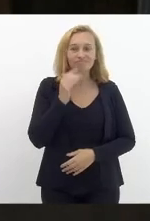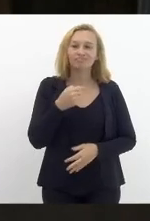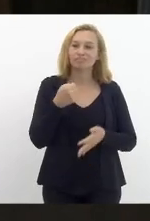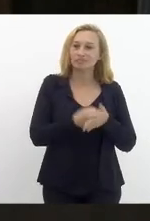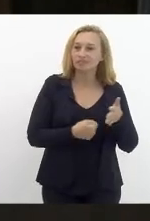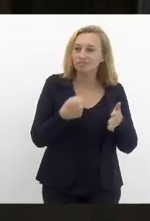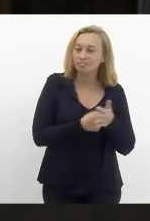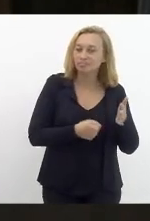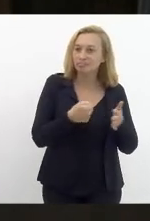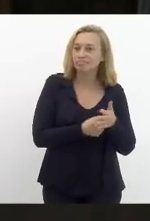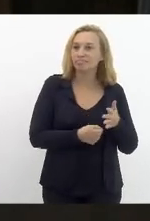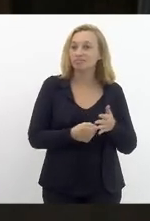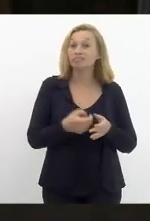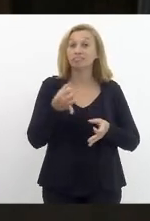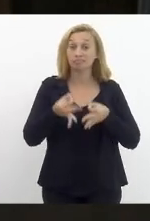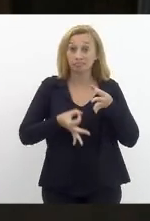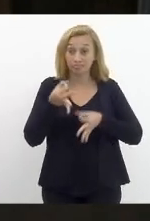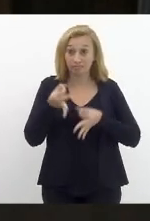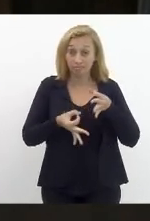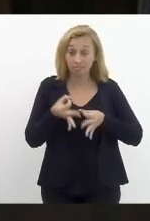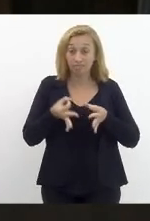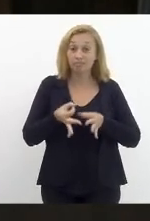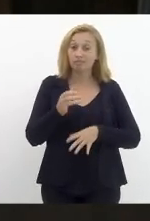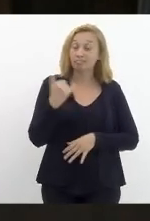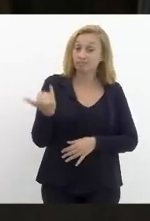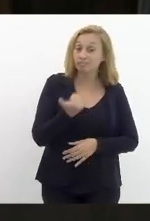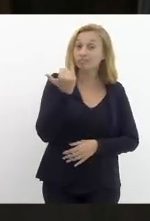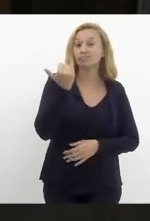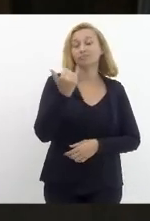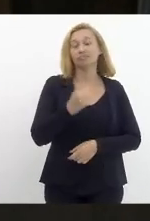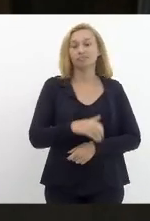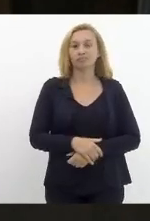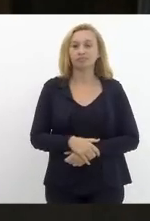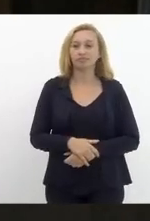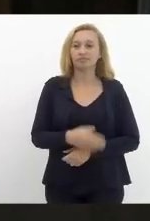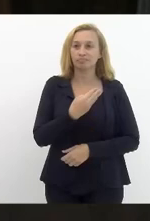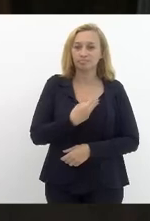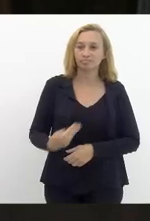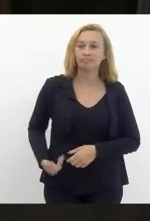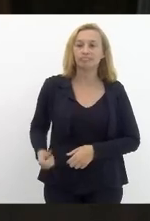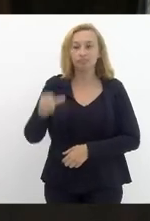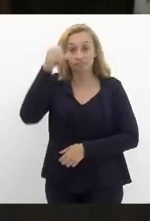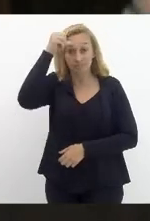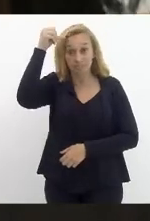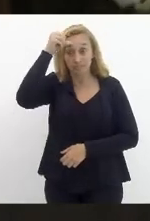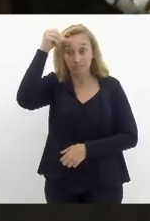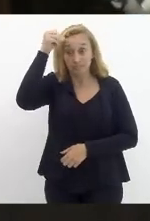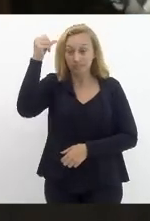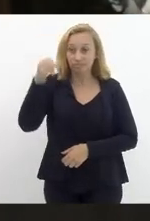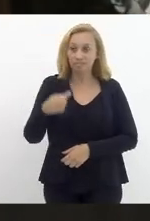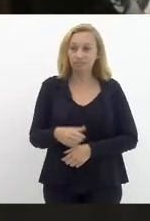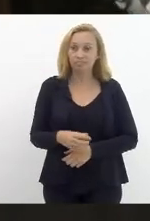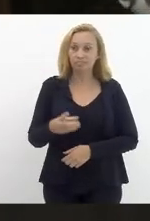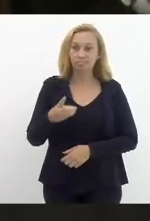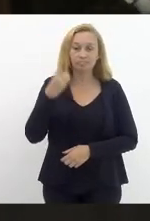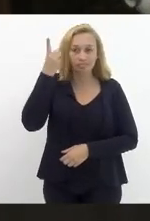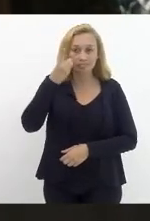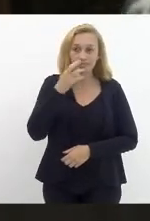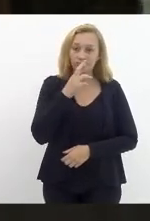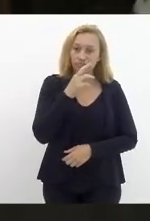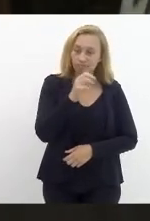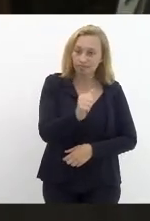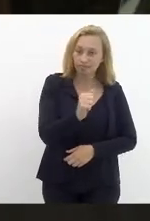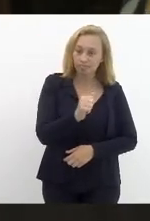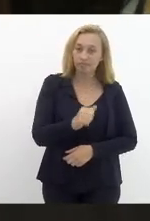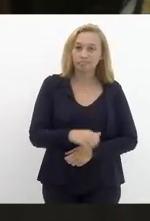luta absolutamente justa, necessária e importante. O governador Cláudio Castro, na fala do deputado Rodrigo Amorim,